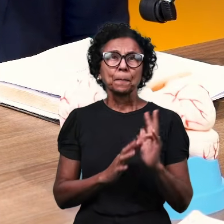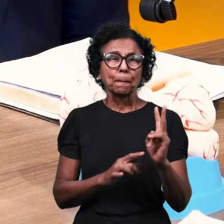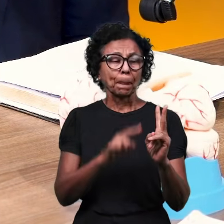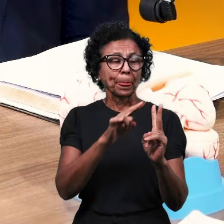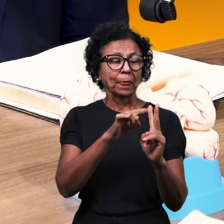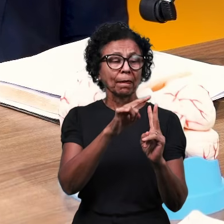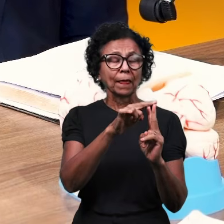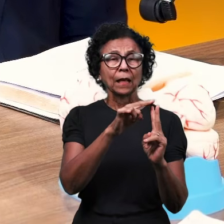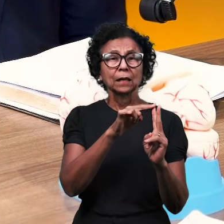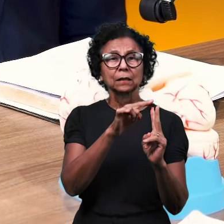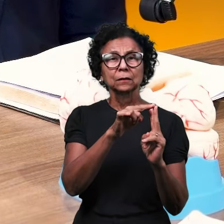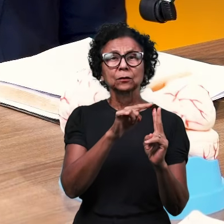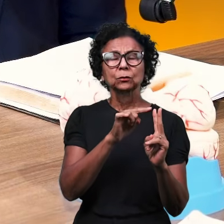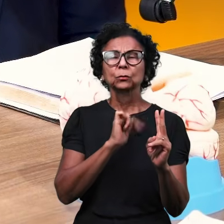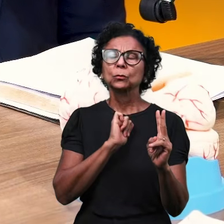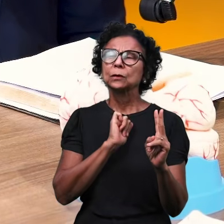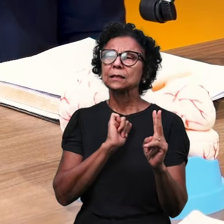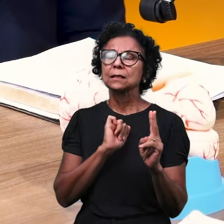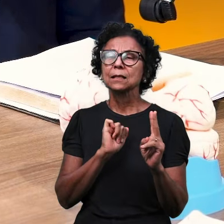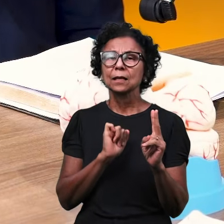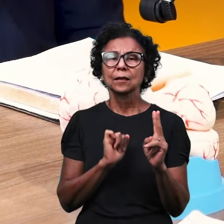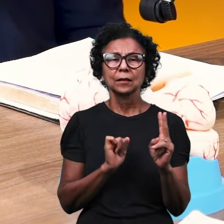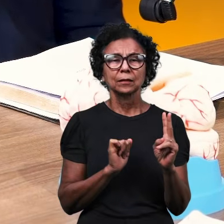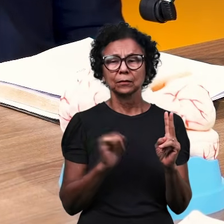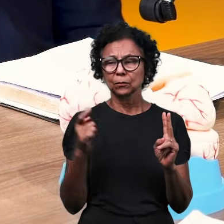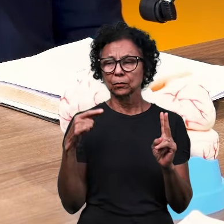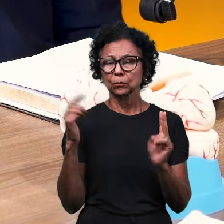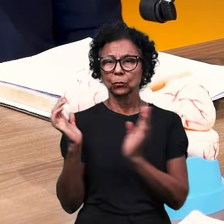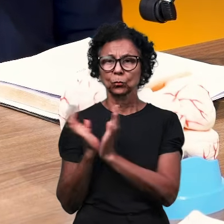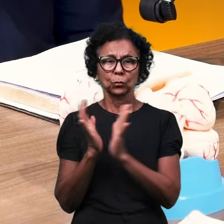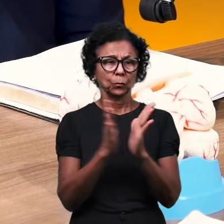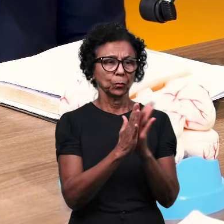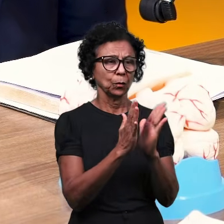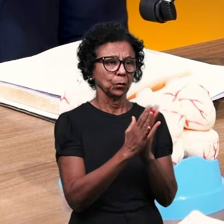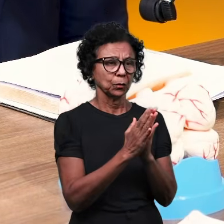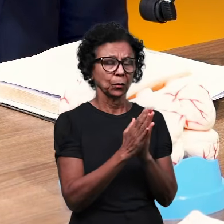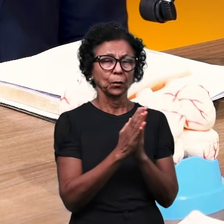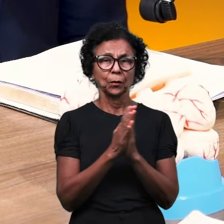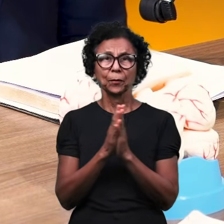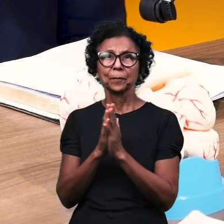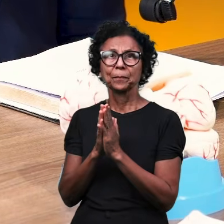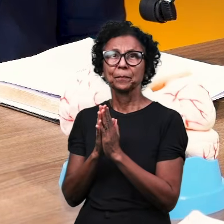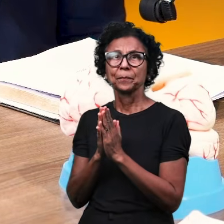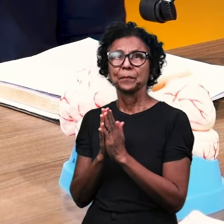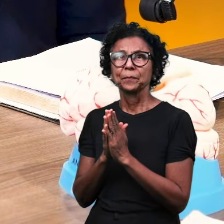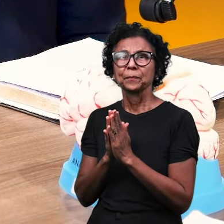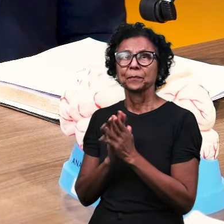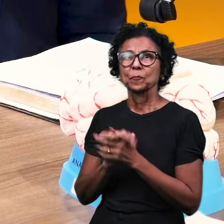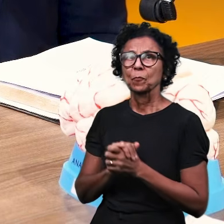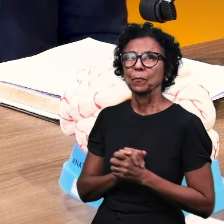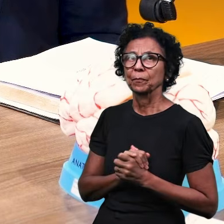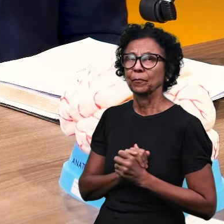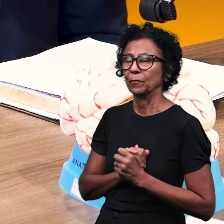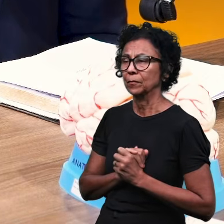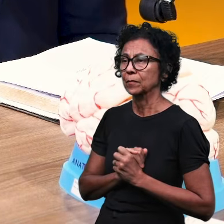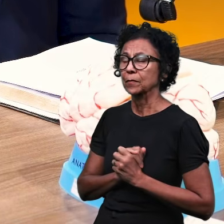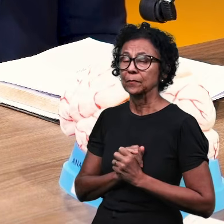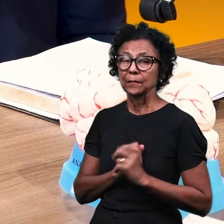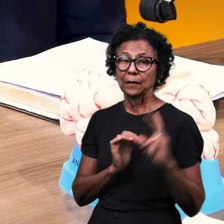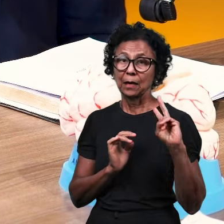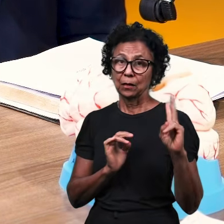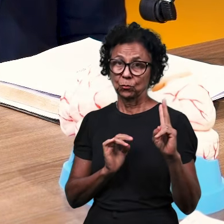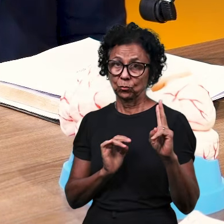E aí elas falaram, terminamos de orar por elas, e elas falaram, olha, nós vamos ficar aqui, vamos vir todos os cultos. Elas